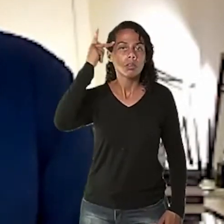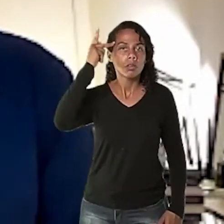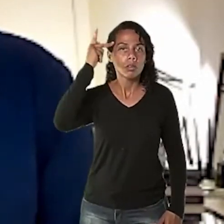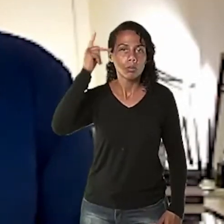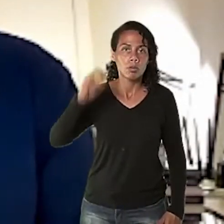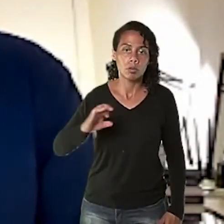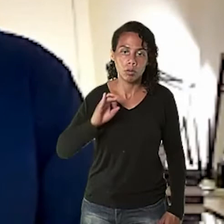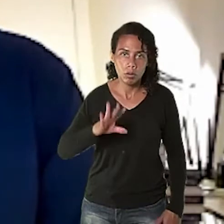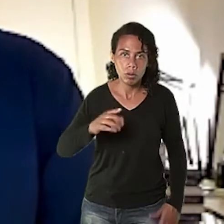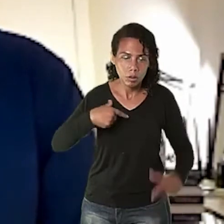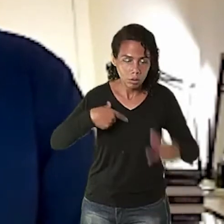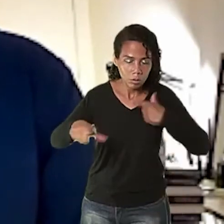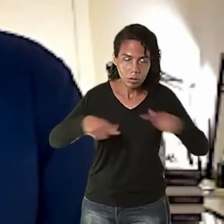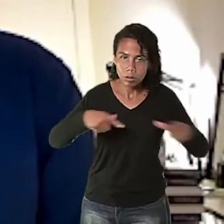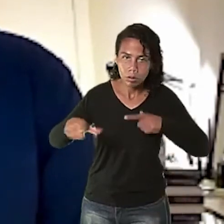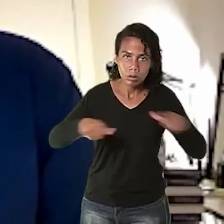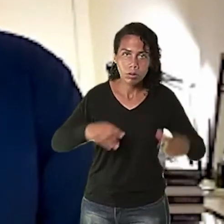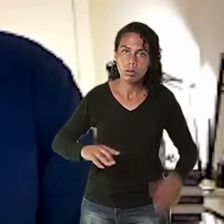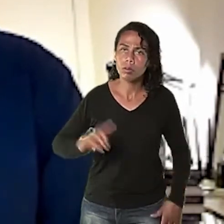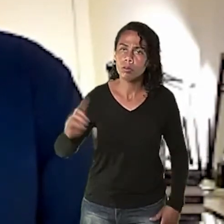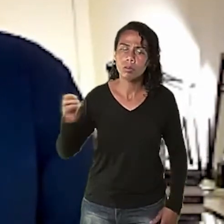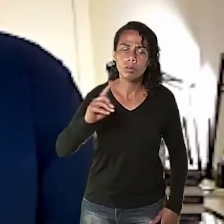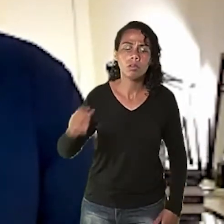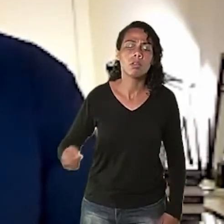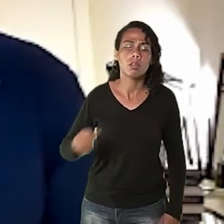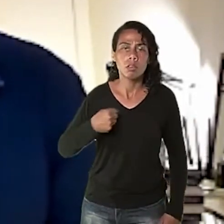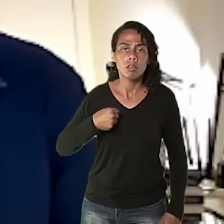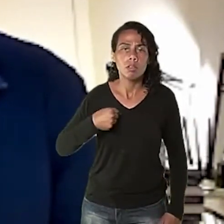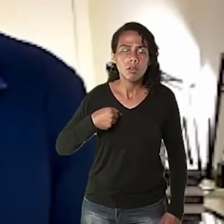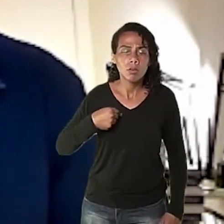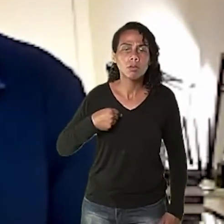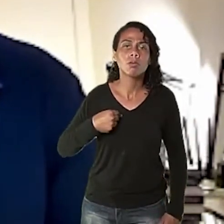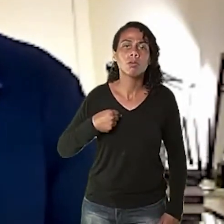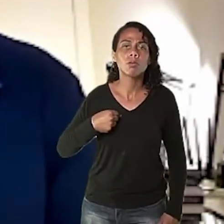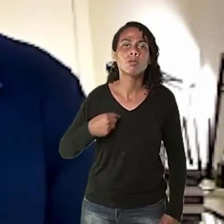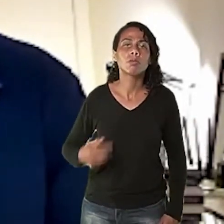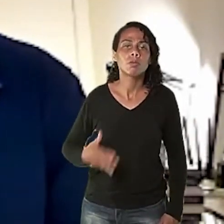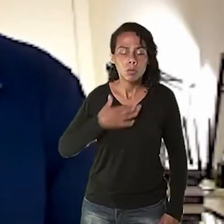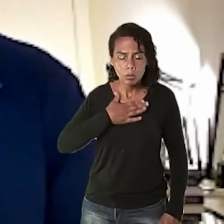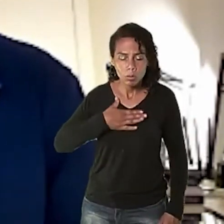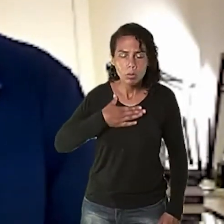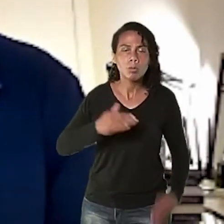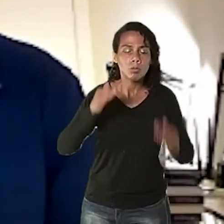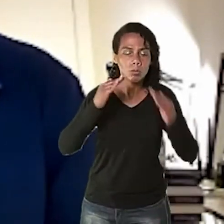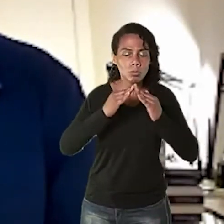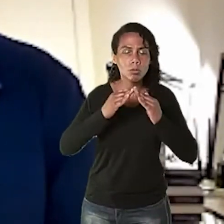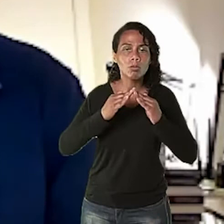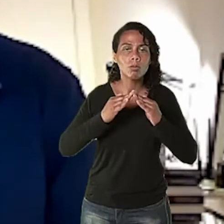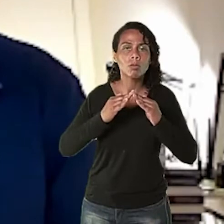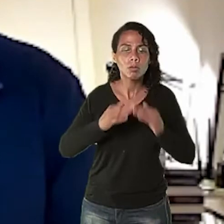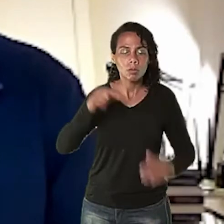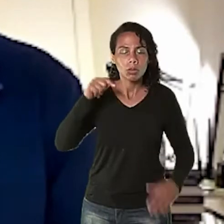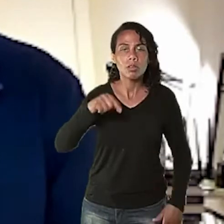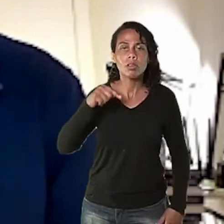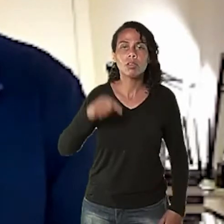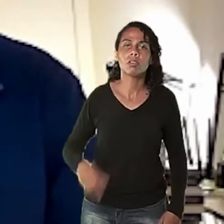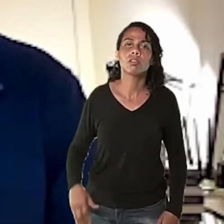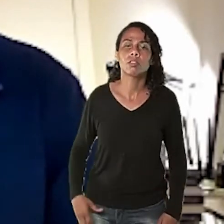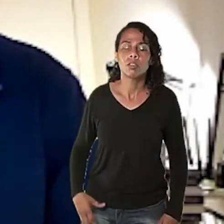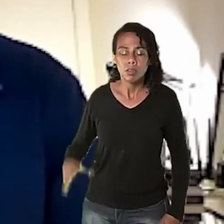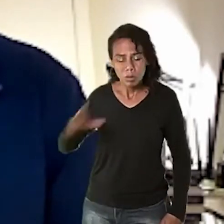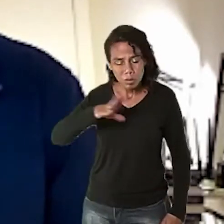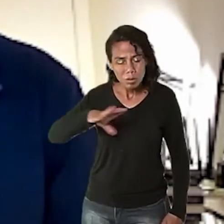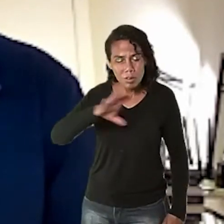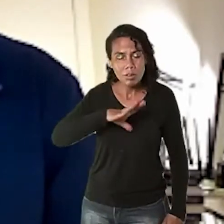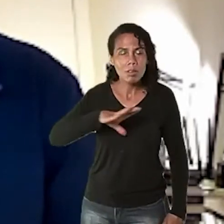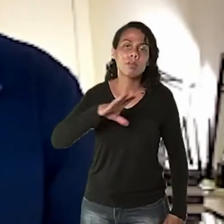onde eu fiquei 3 anos, porque eu fiquei apaixonado pela cidade. E eu acho que ela é uma dessas cidades do que eles chamam